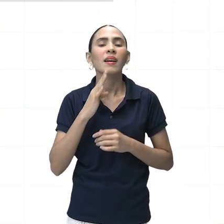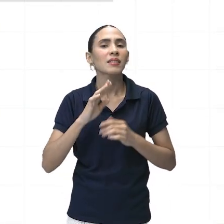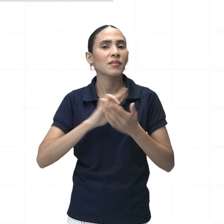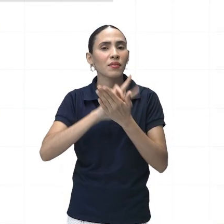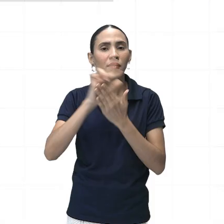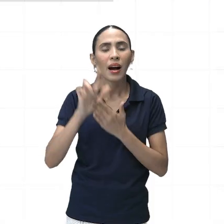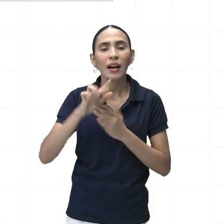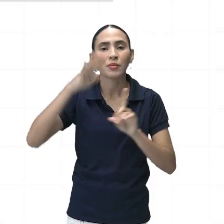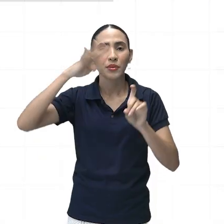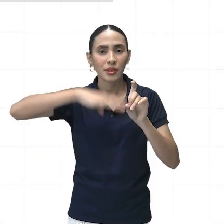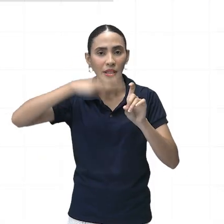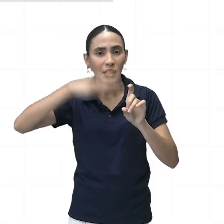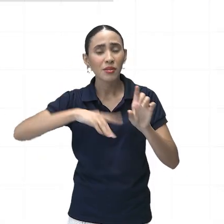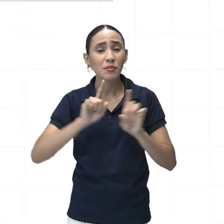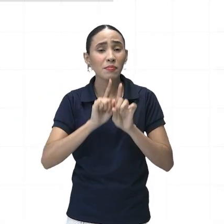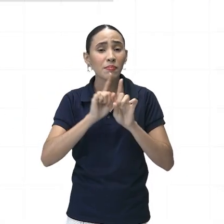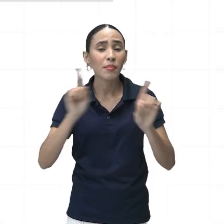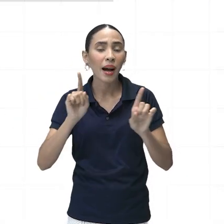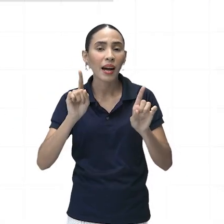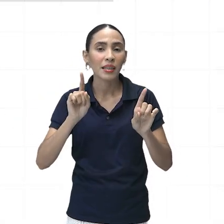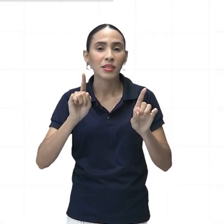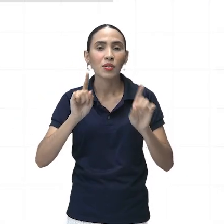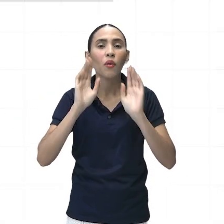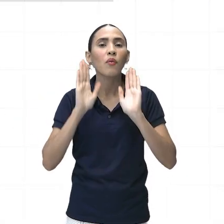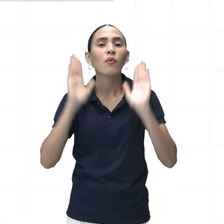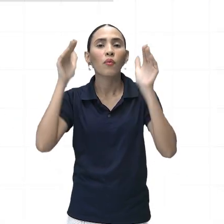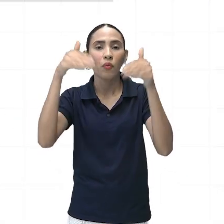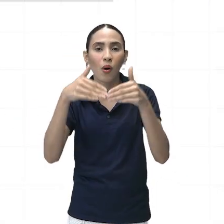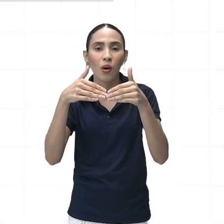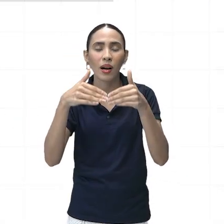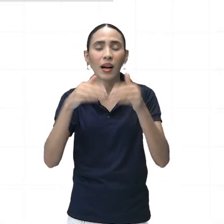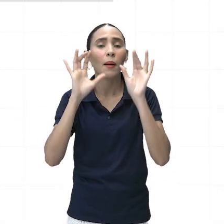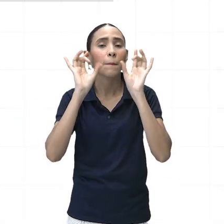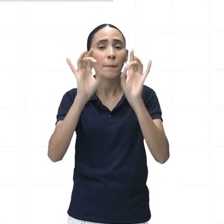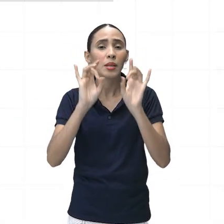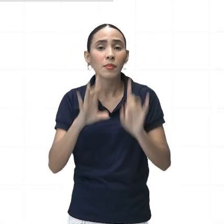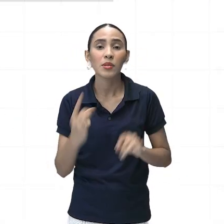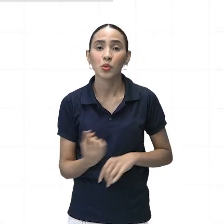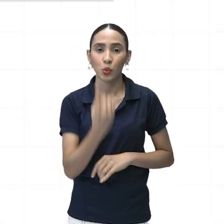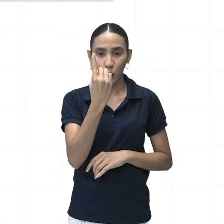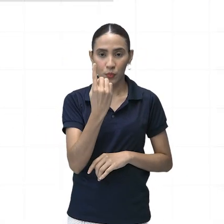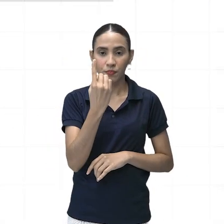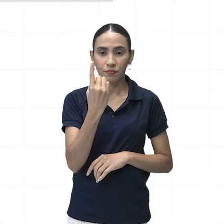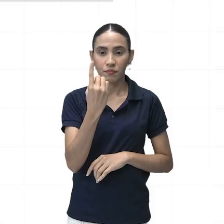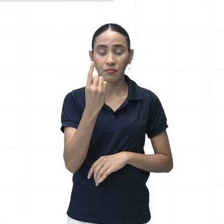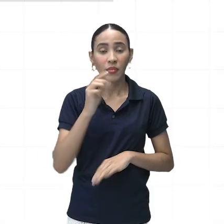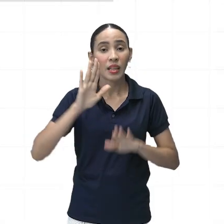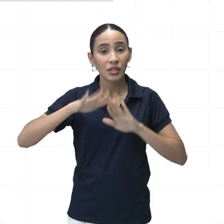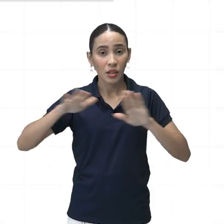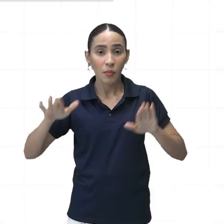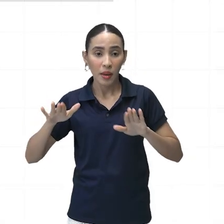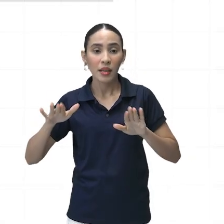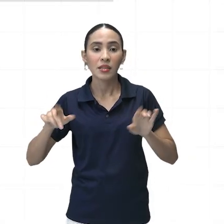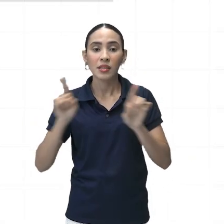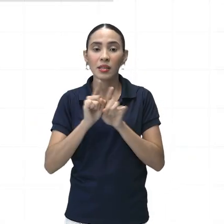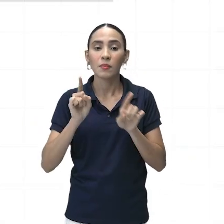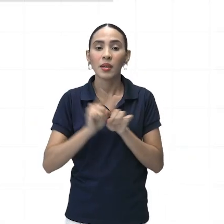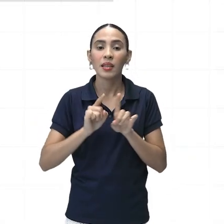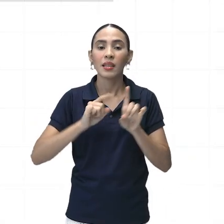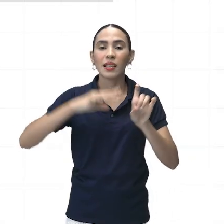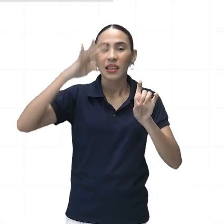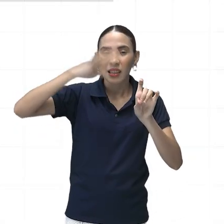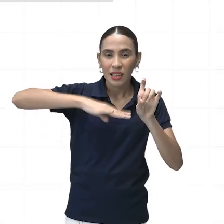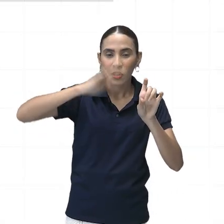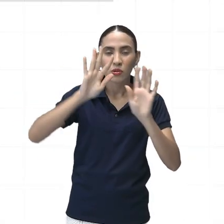muitos deuses, mas prefere se concentrar exclusivamente em um. Geralmente considerado Deus